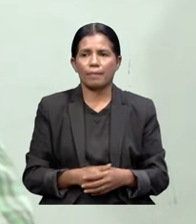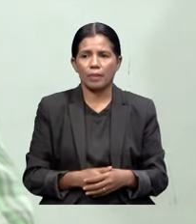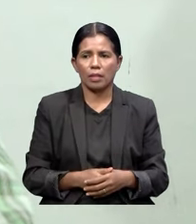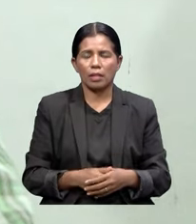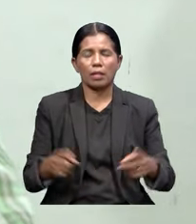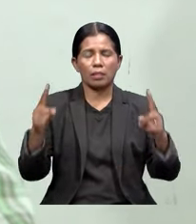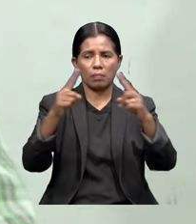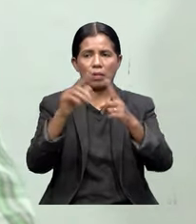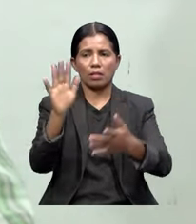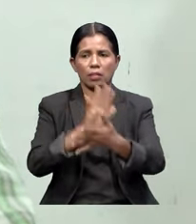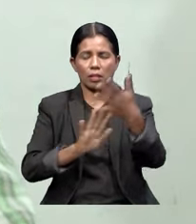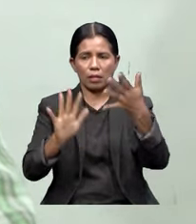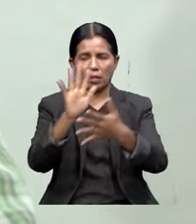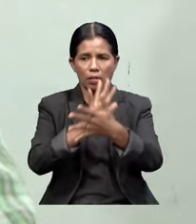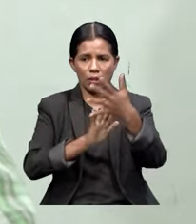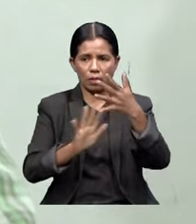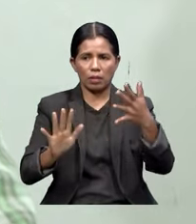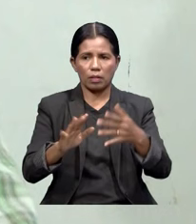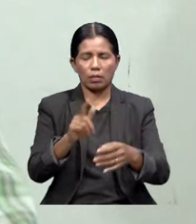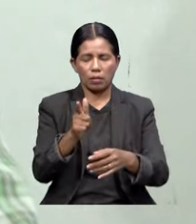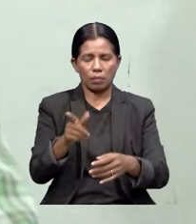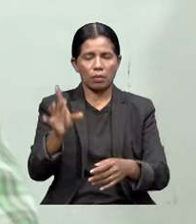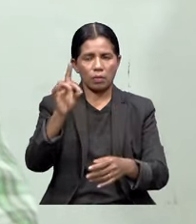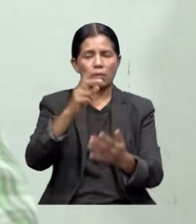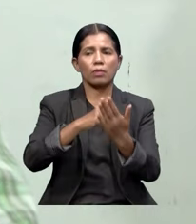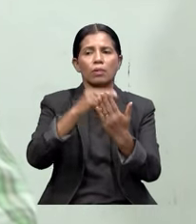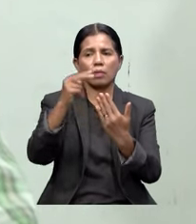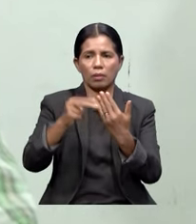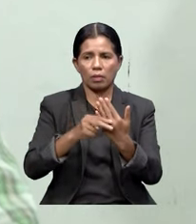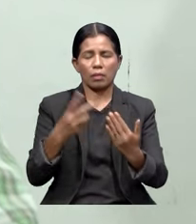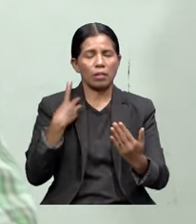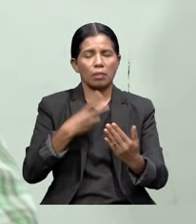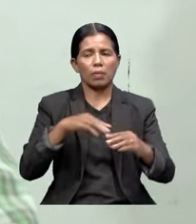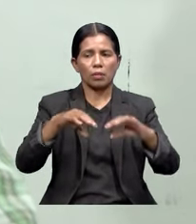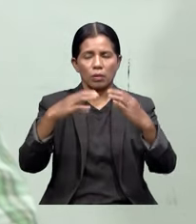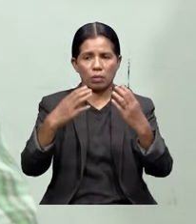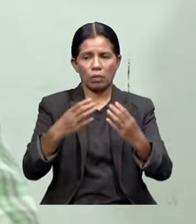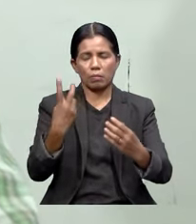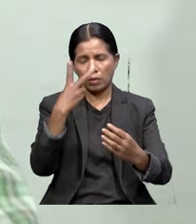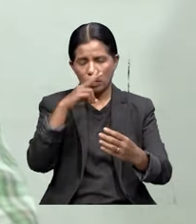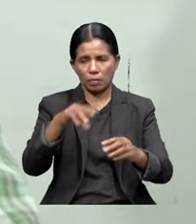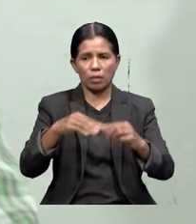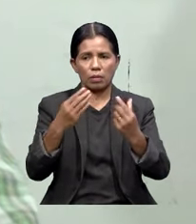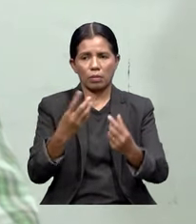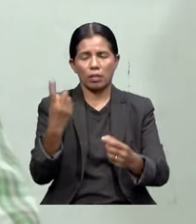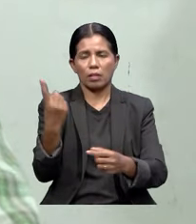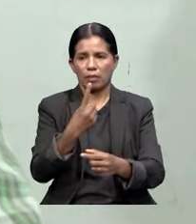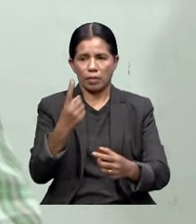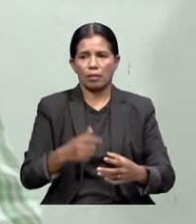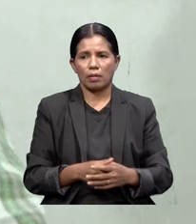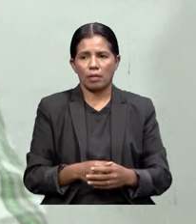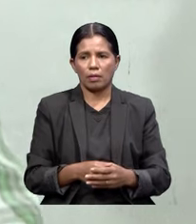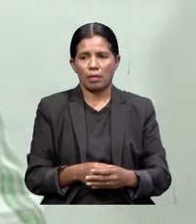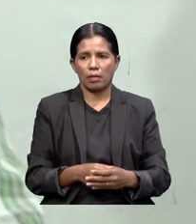celebra ou comemora loro mo 28 de novembro. A minha equipa se reativa, na verdade, a